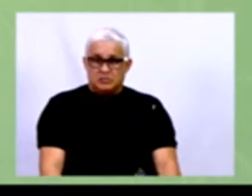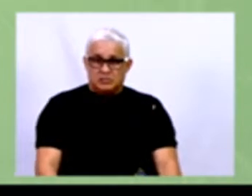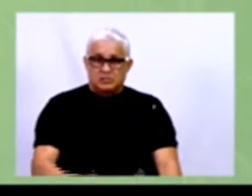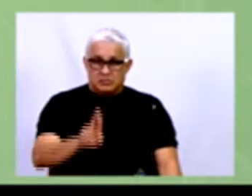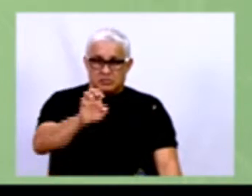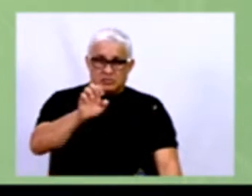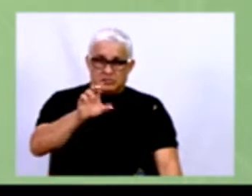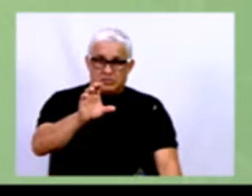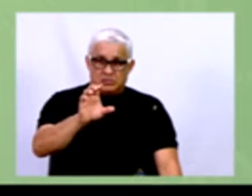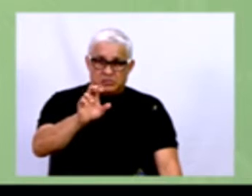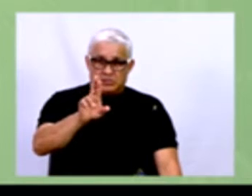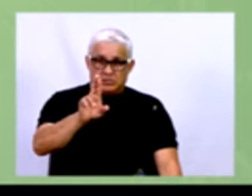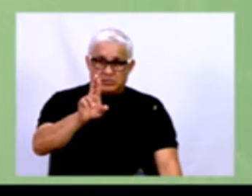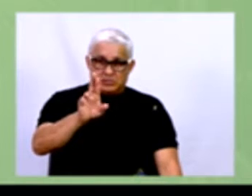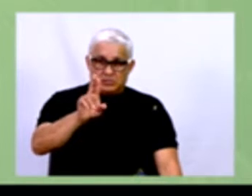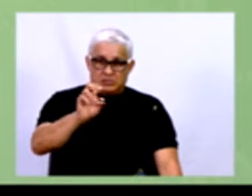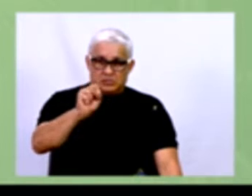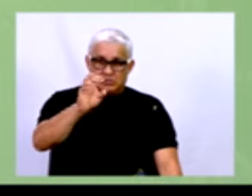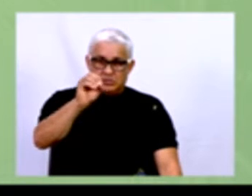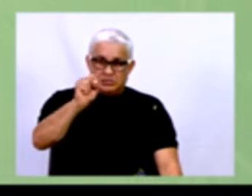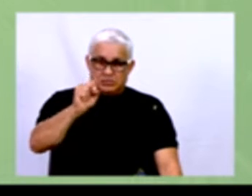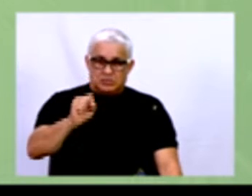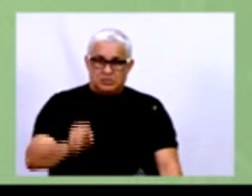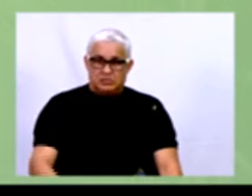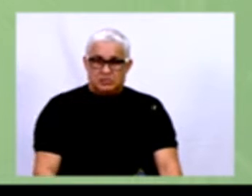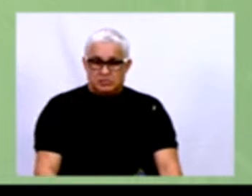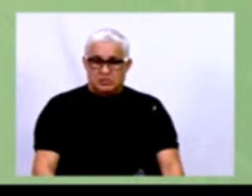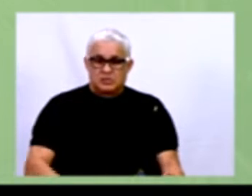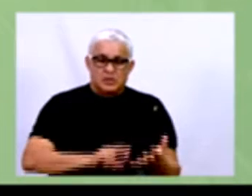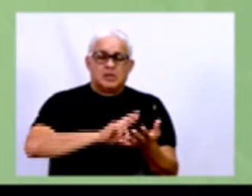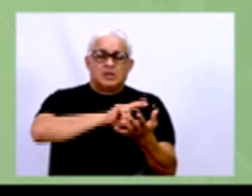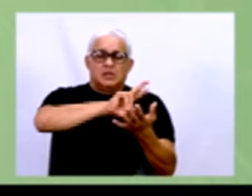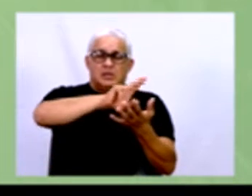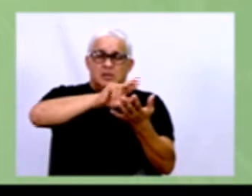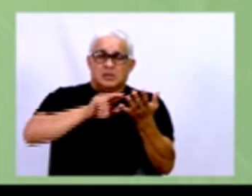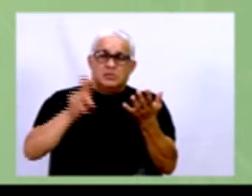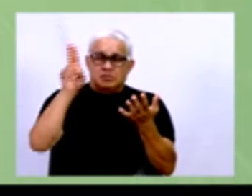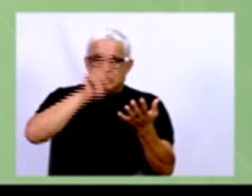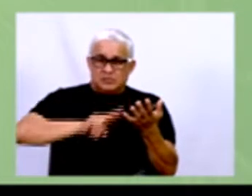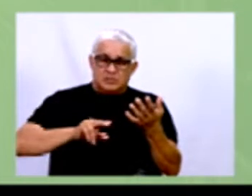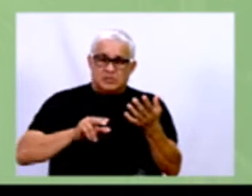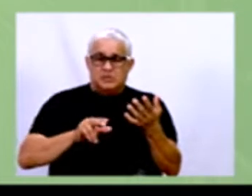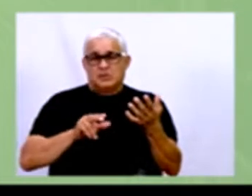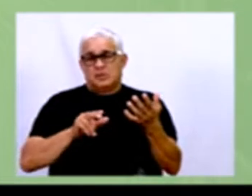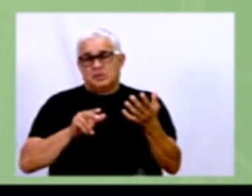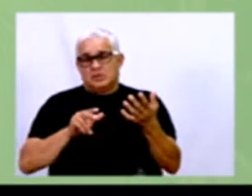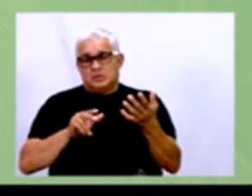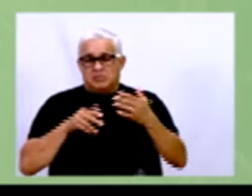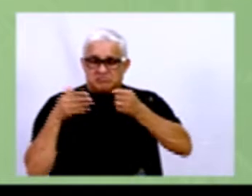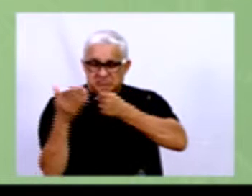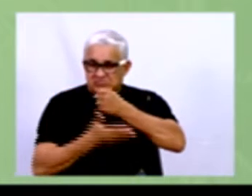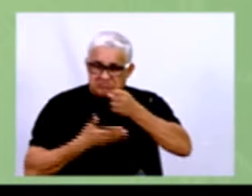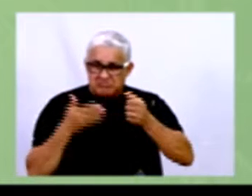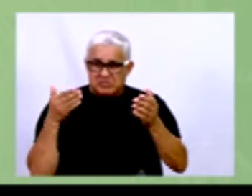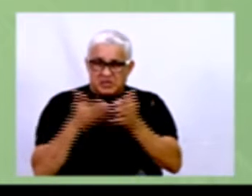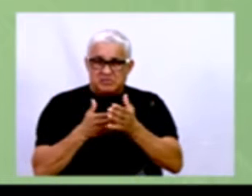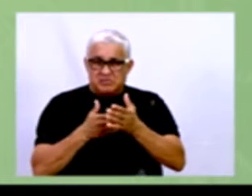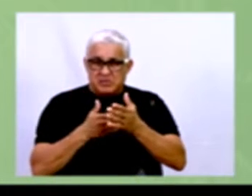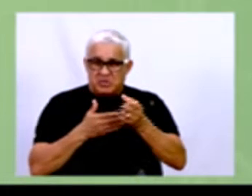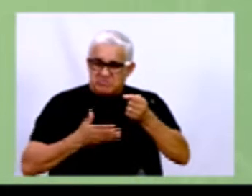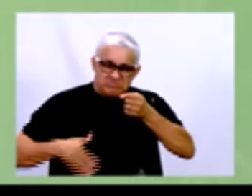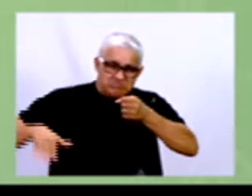recursos produtivos é uma gama de recursos utilizados na produção, desde os mais básicos até os mais